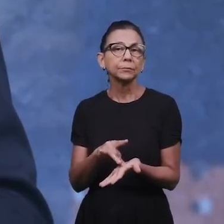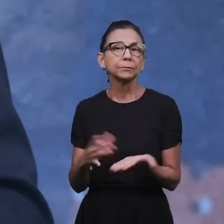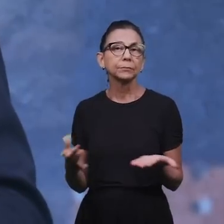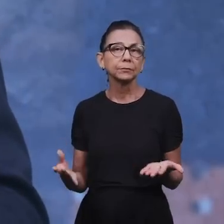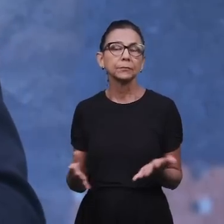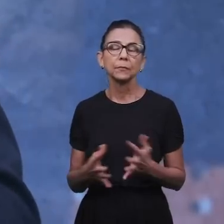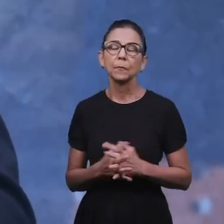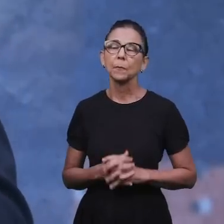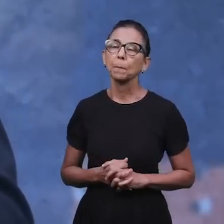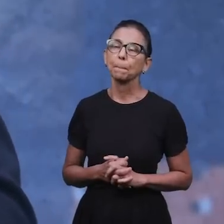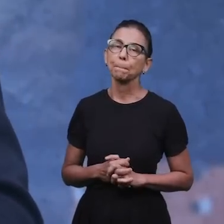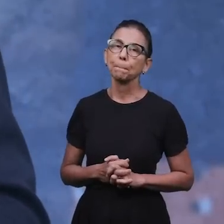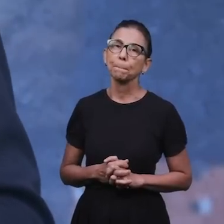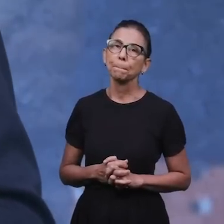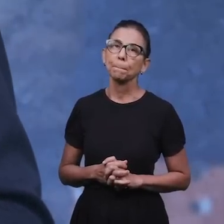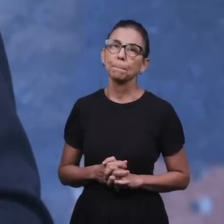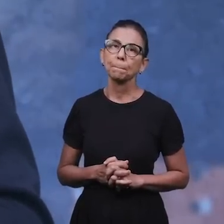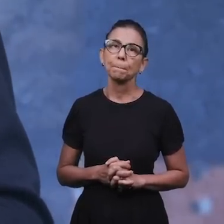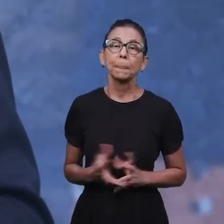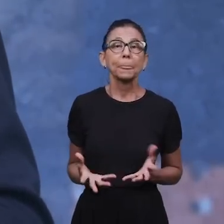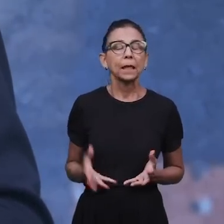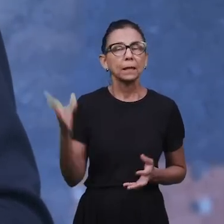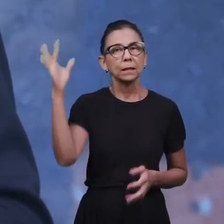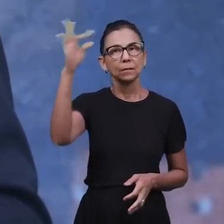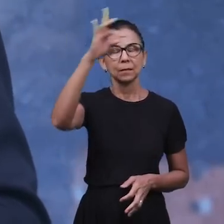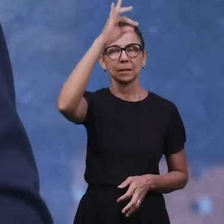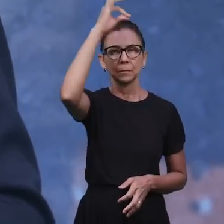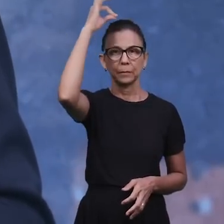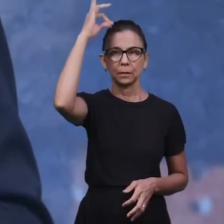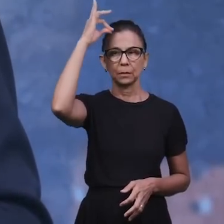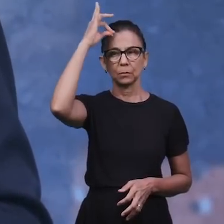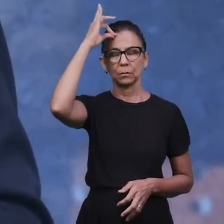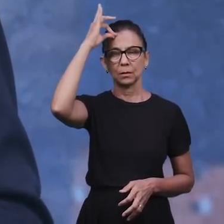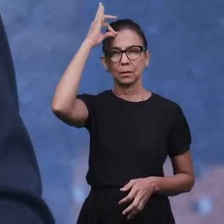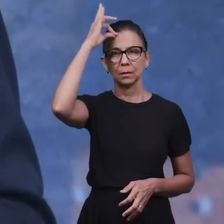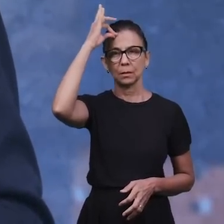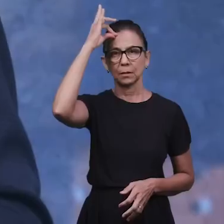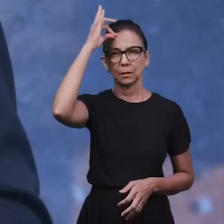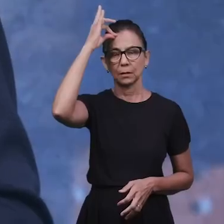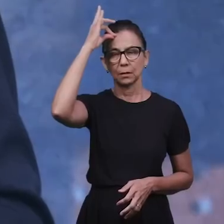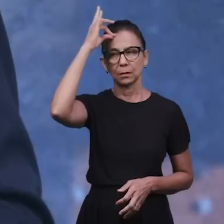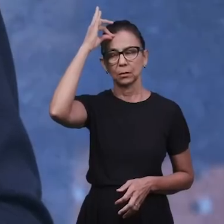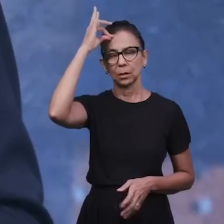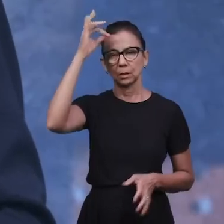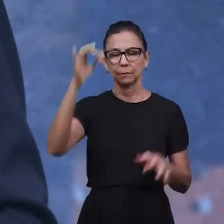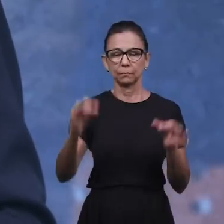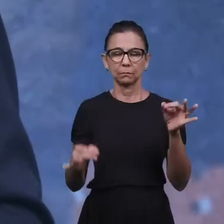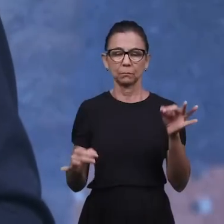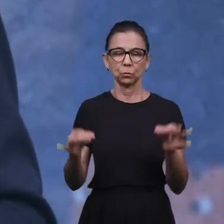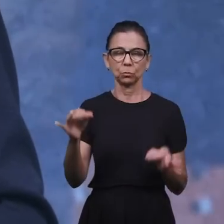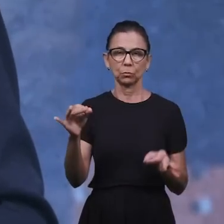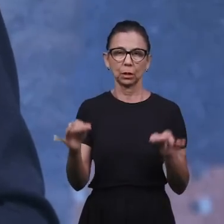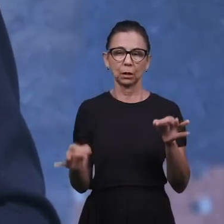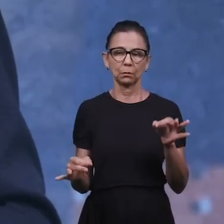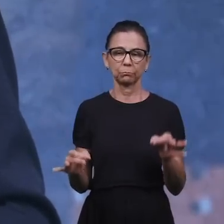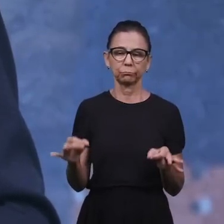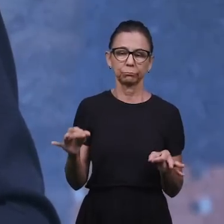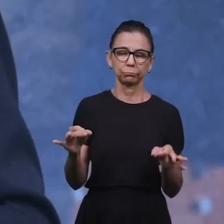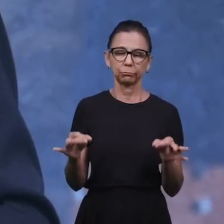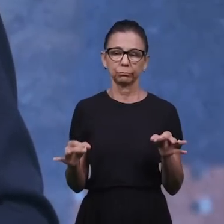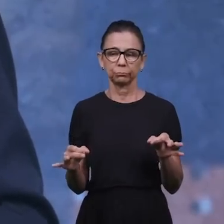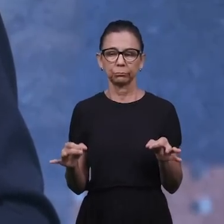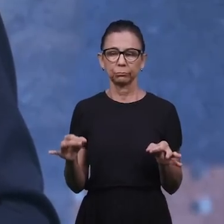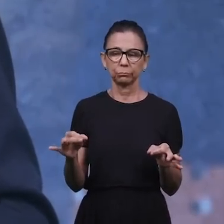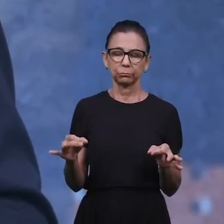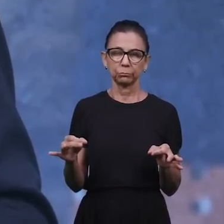gente no que é lícito para aquilo que não convém, né? E cabe a nós, na nossa escolha,